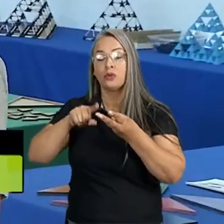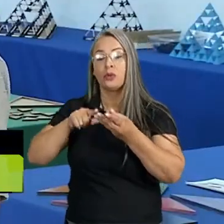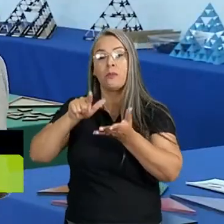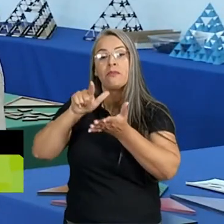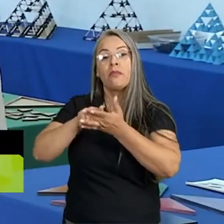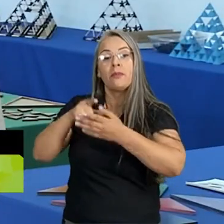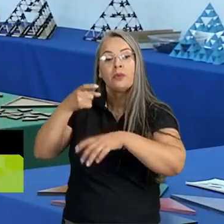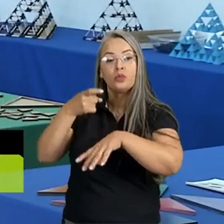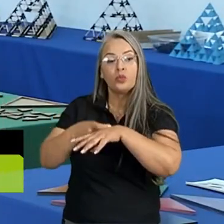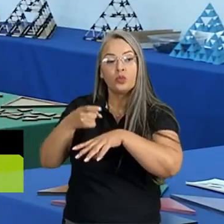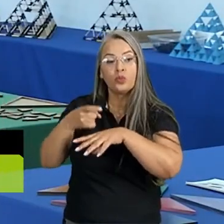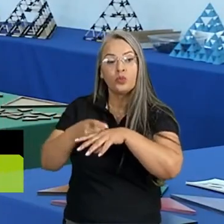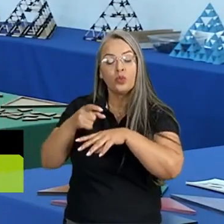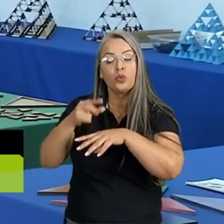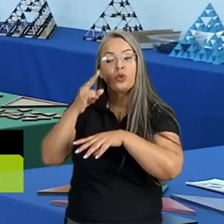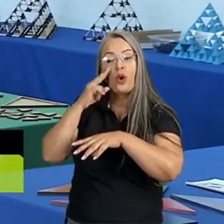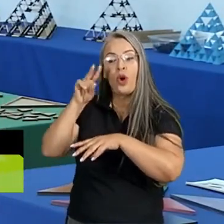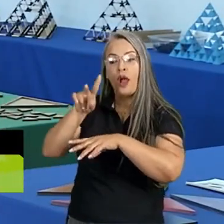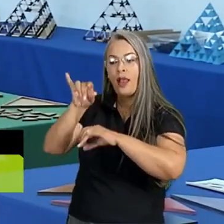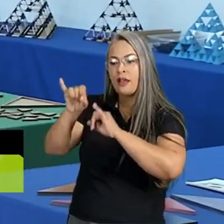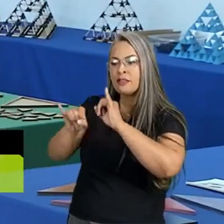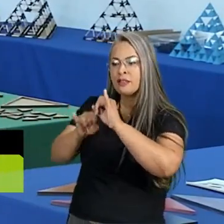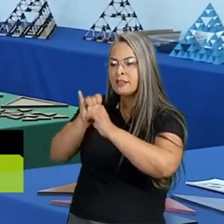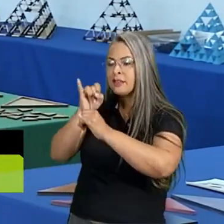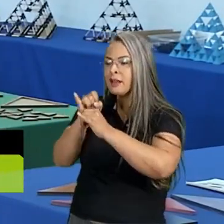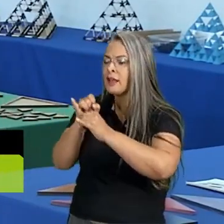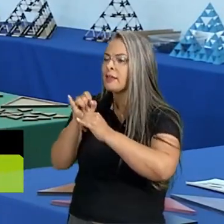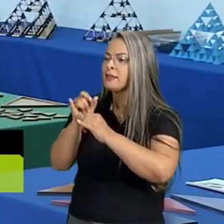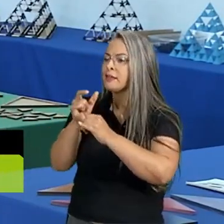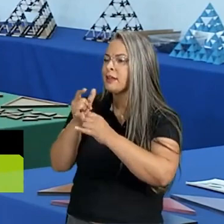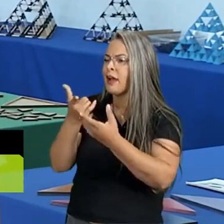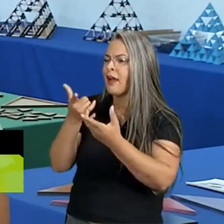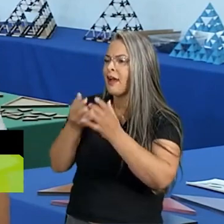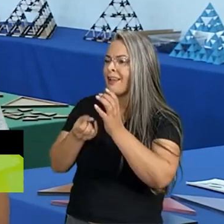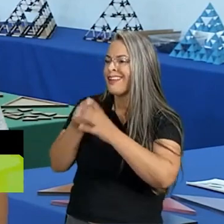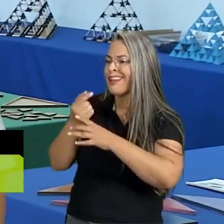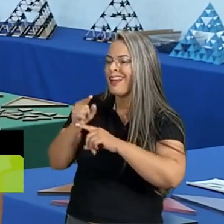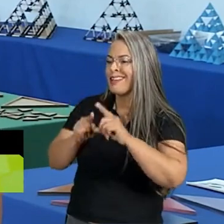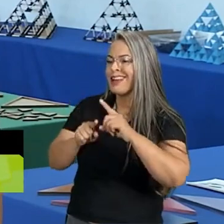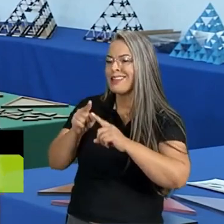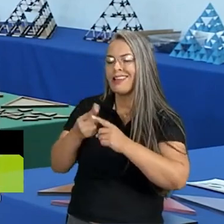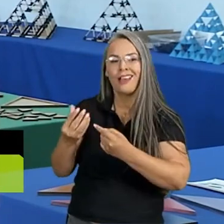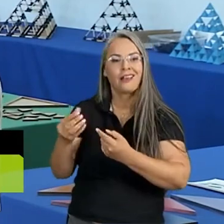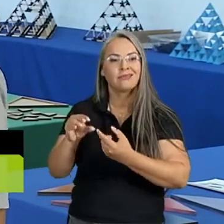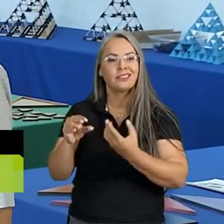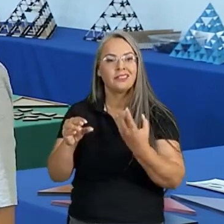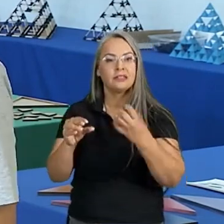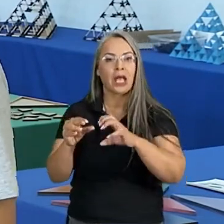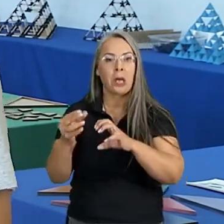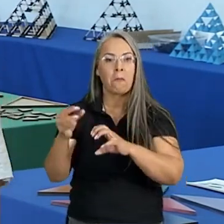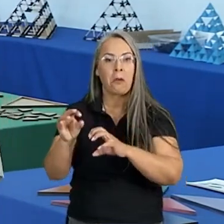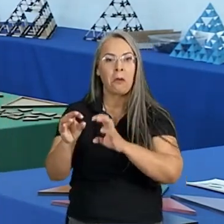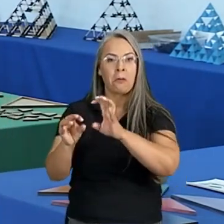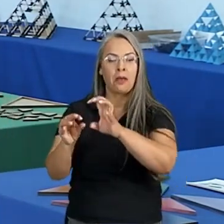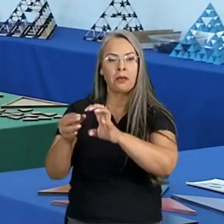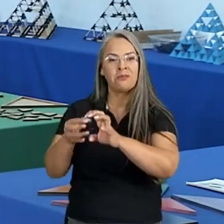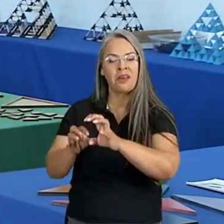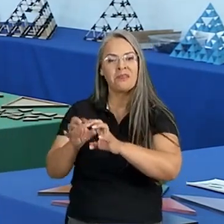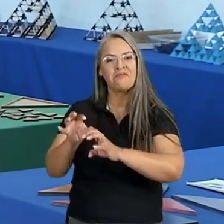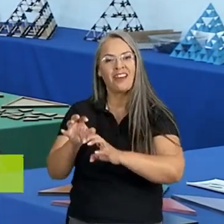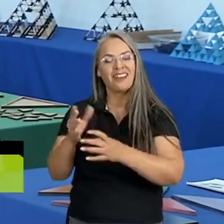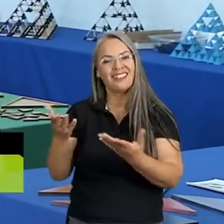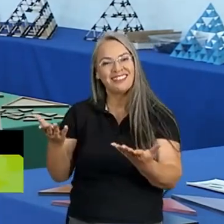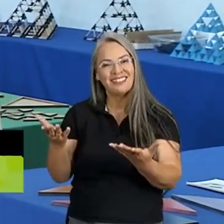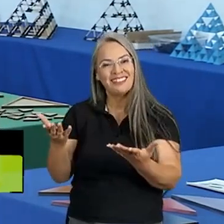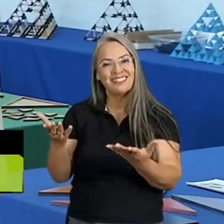internet e montando coisas que tenham interesse para os alunos de fato isso o que acontece aqui nesse espaço os alunos